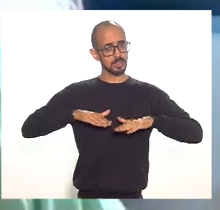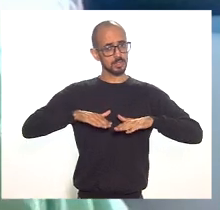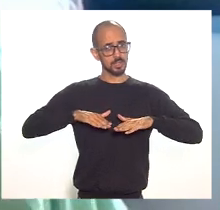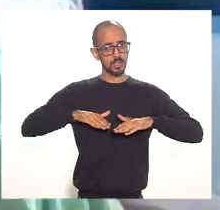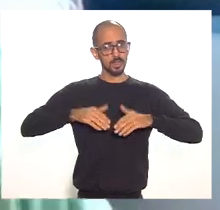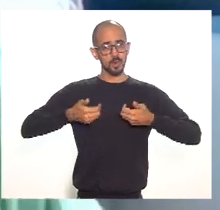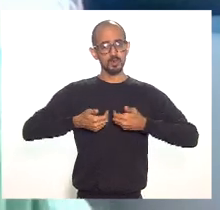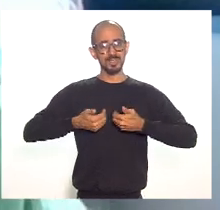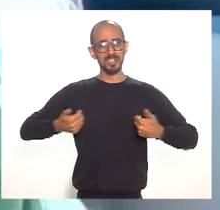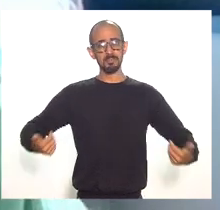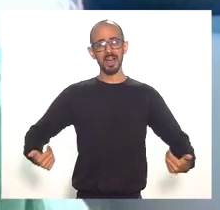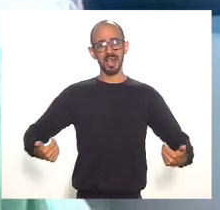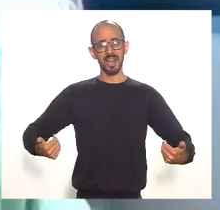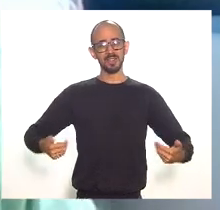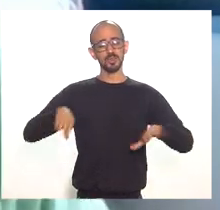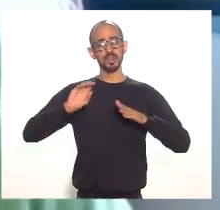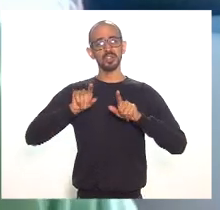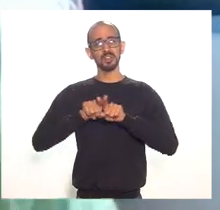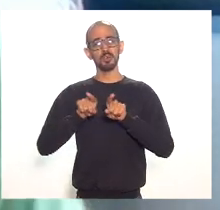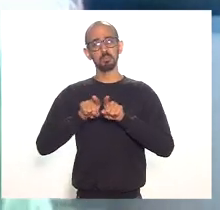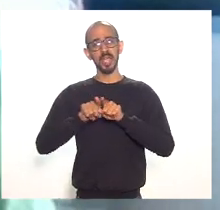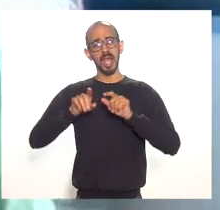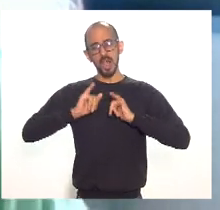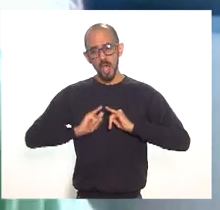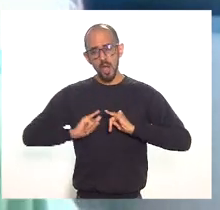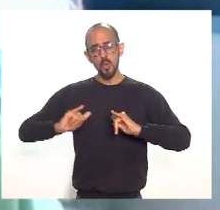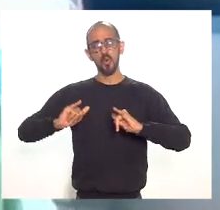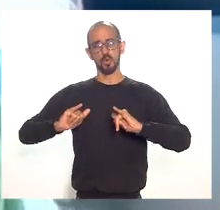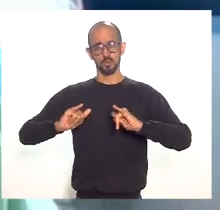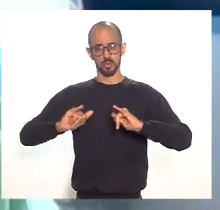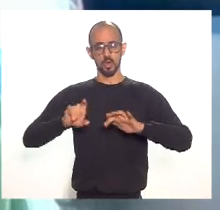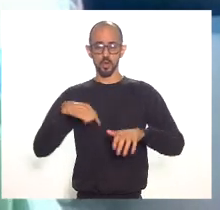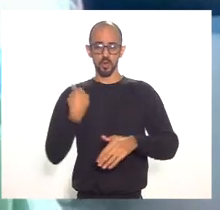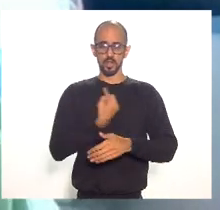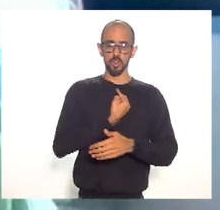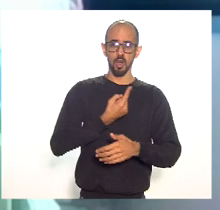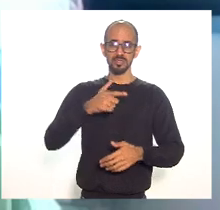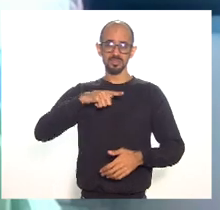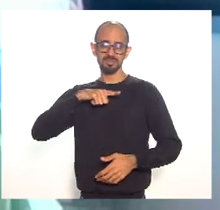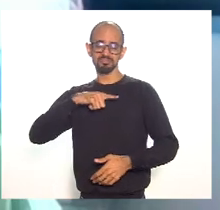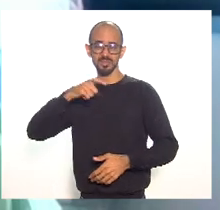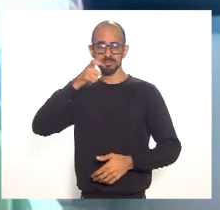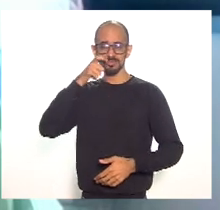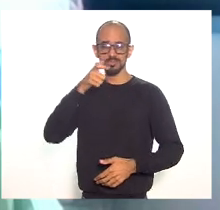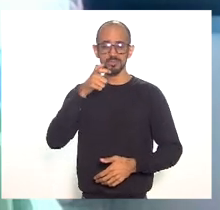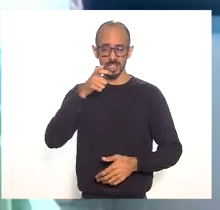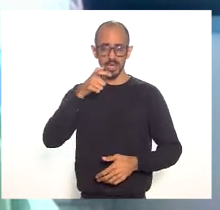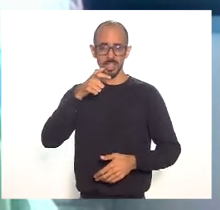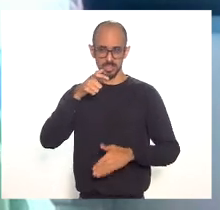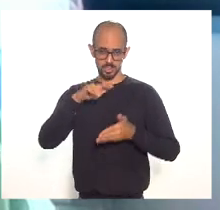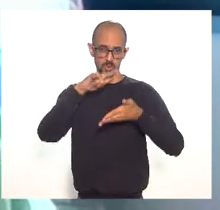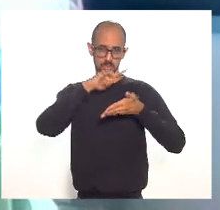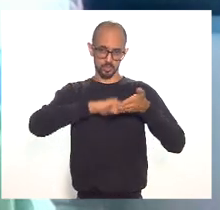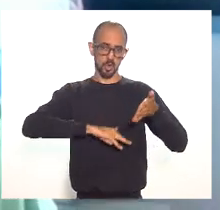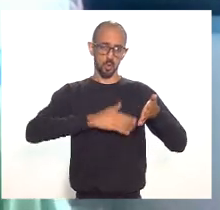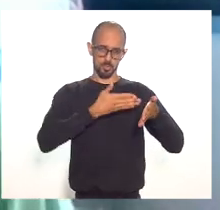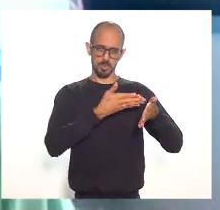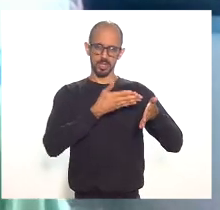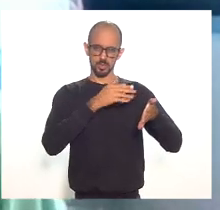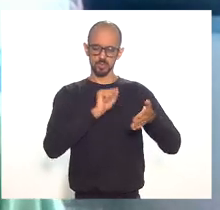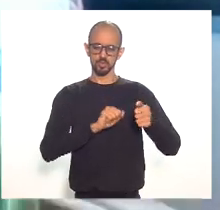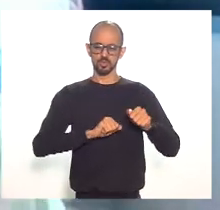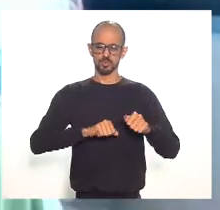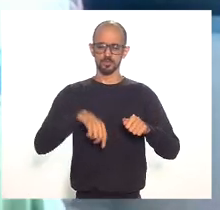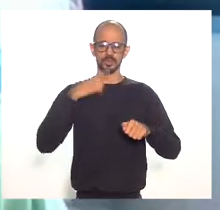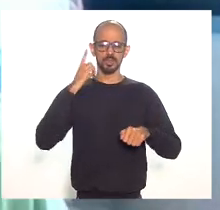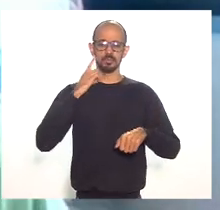a subnotificação. O que nós pretendemos com esses dossiês, deputada